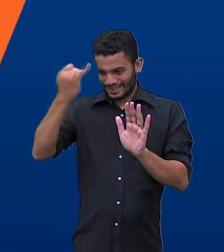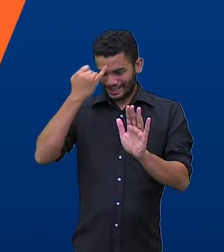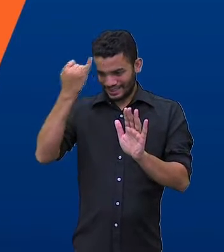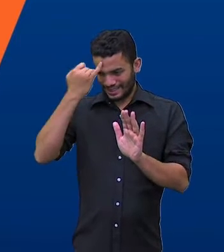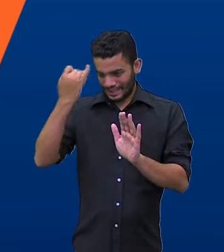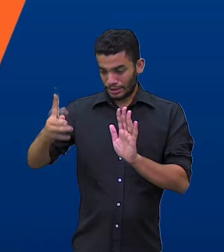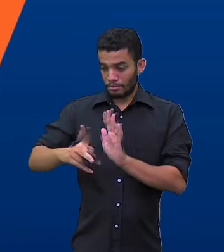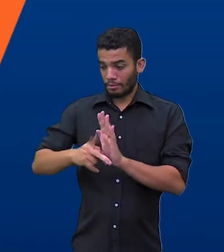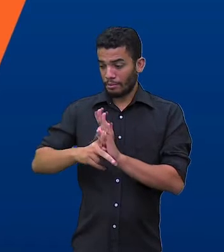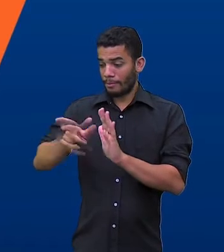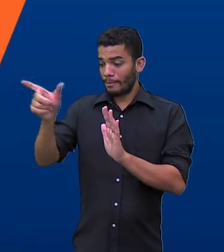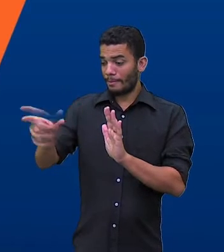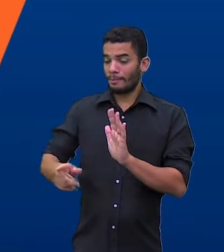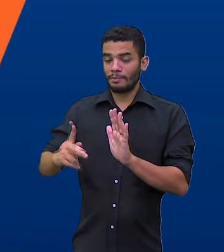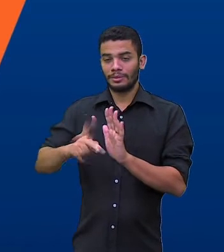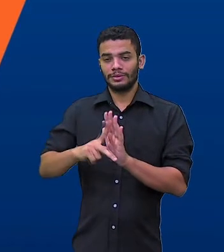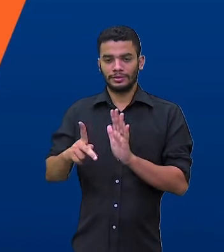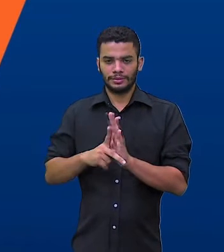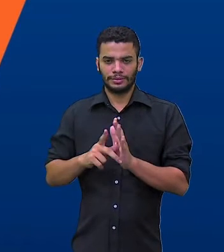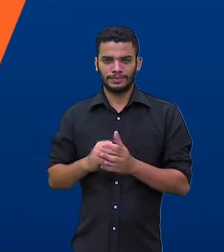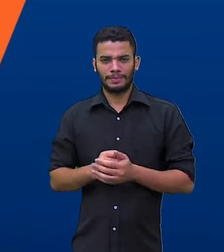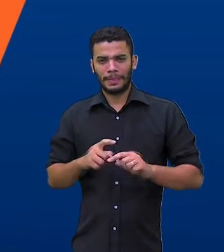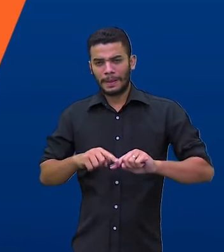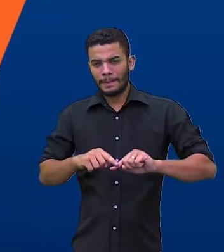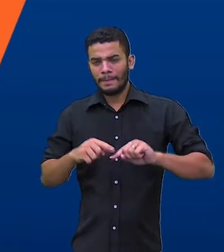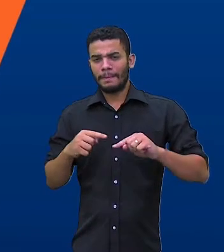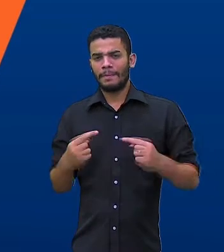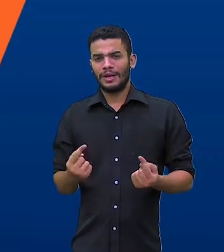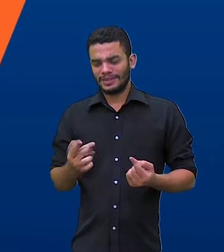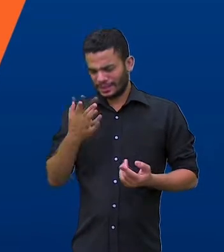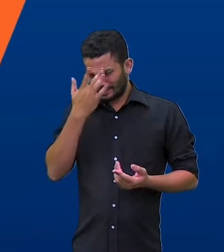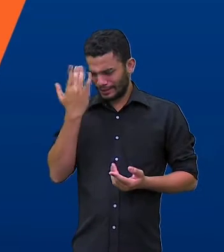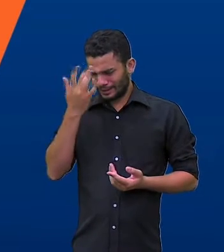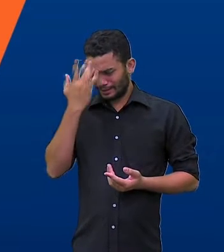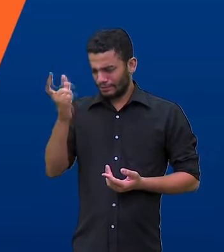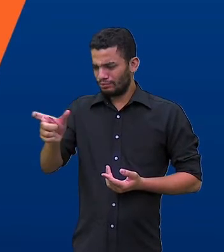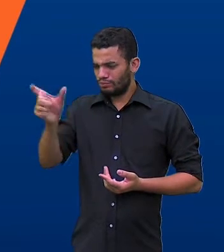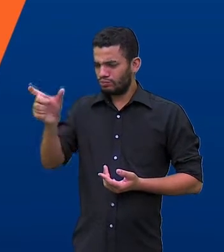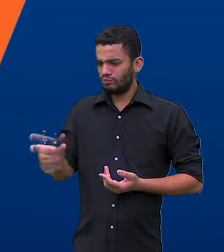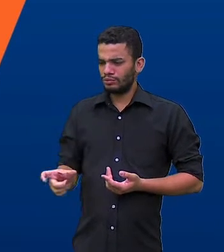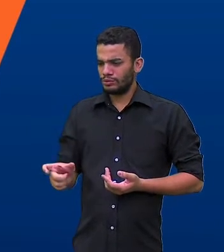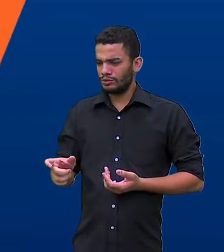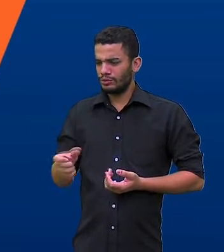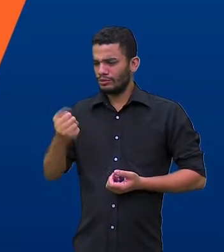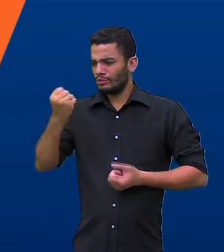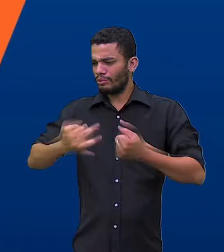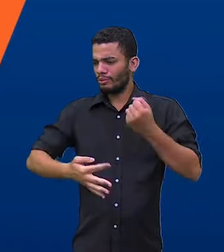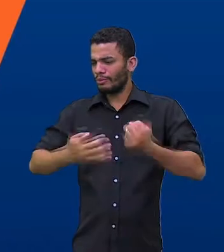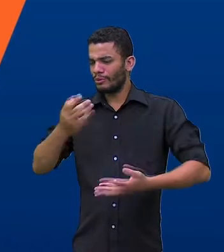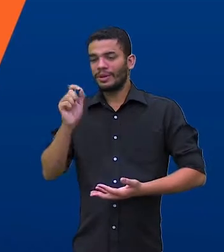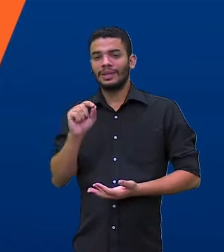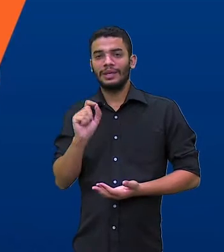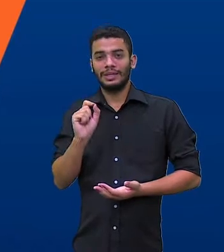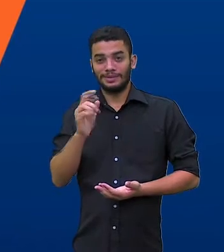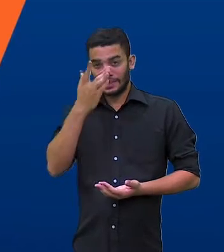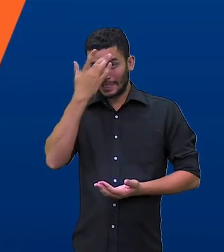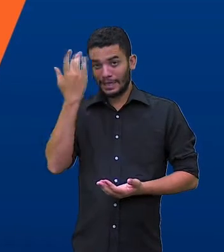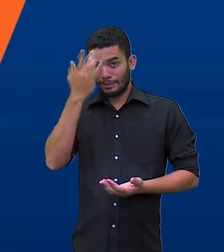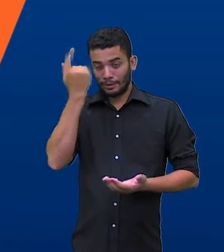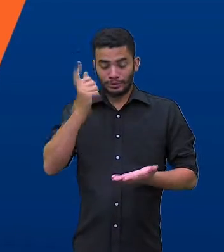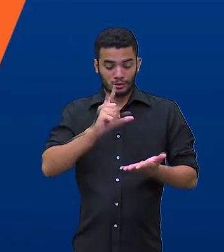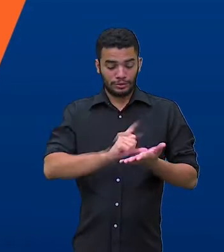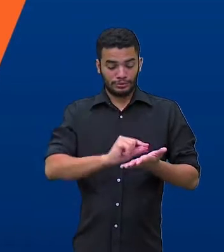do articulista. E quem é o articulista? Aquele que escreve artigos, ou melhor, aquele